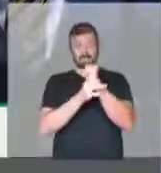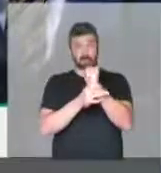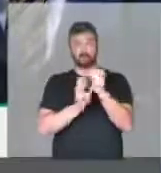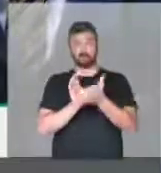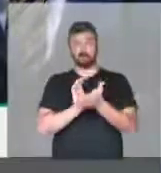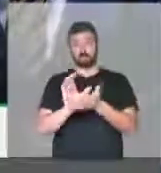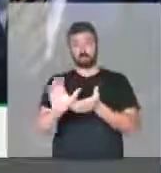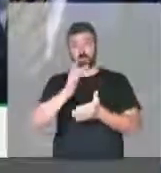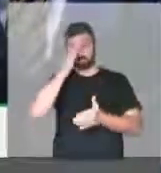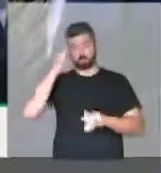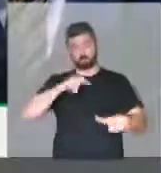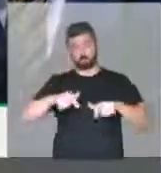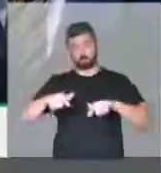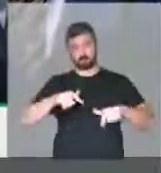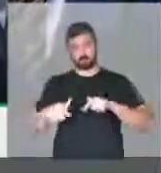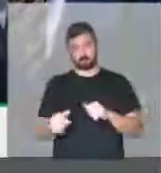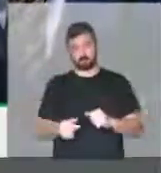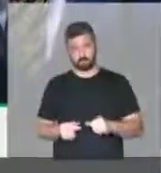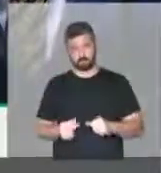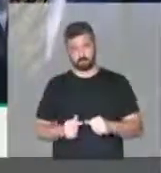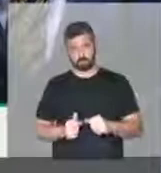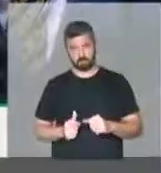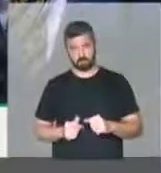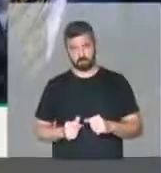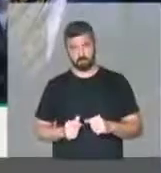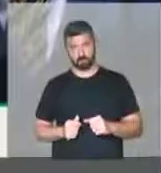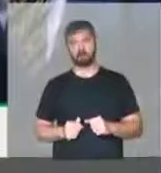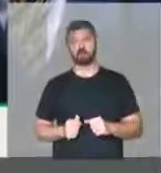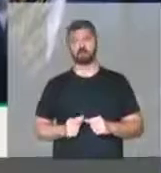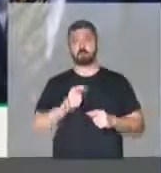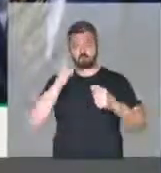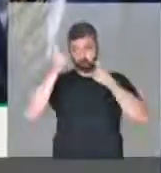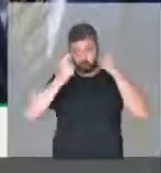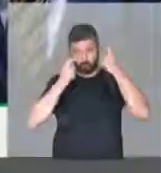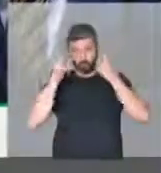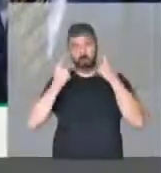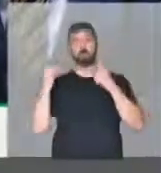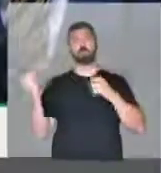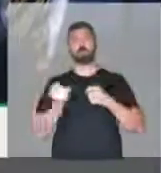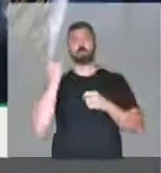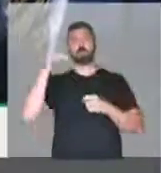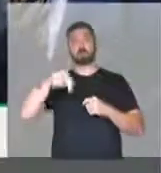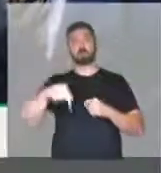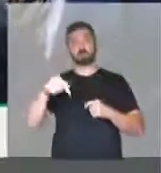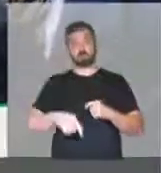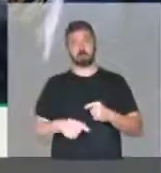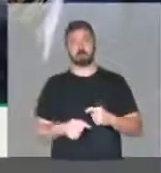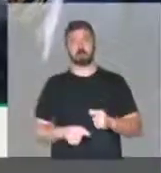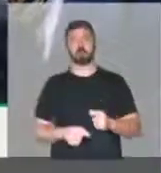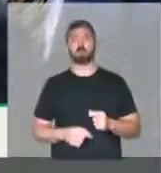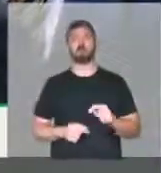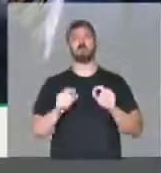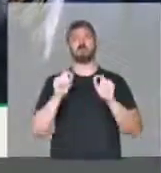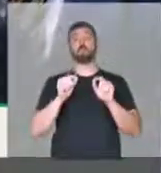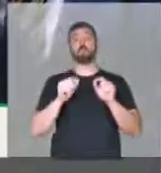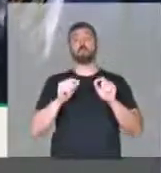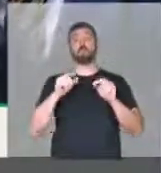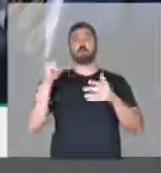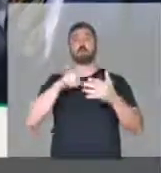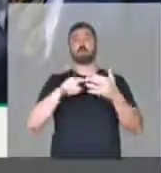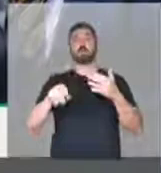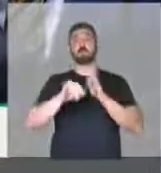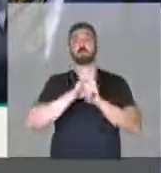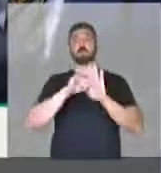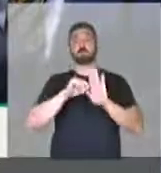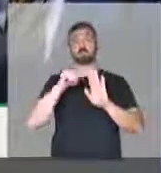os investimentos do trabalhador brasileiro, né? Tem uma preocupação que é importante aqui destacar também, é que houve a revogação